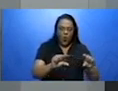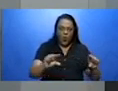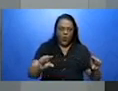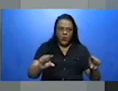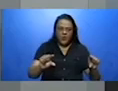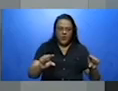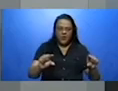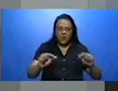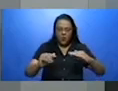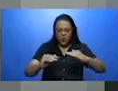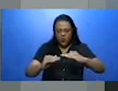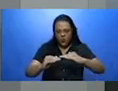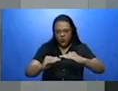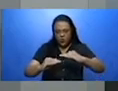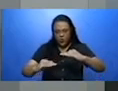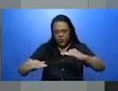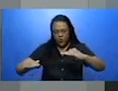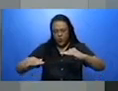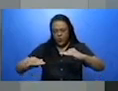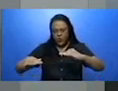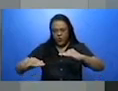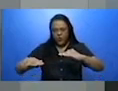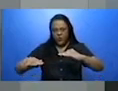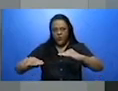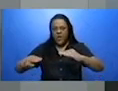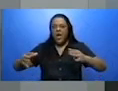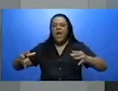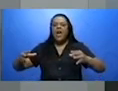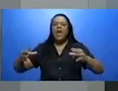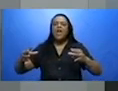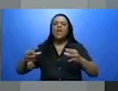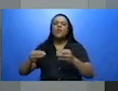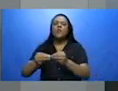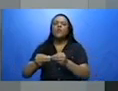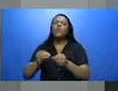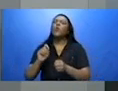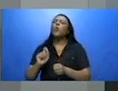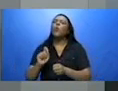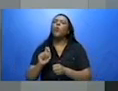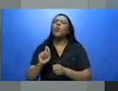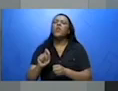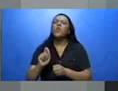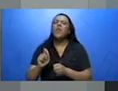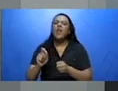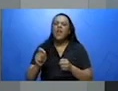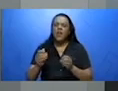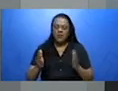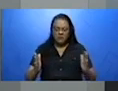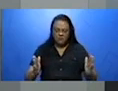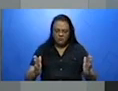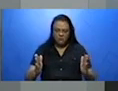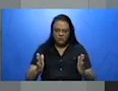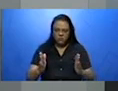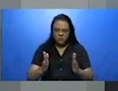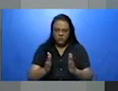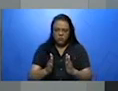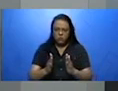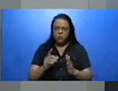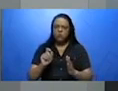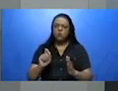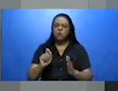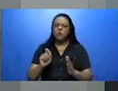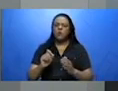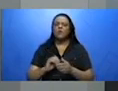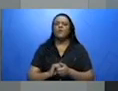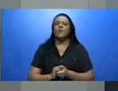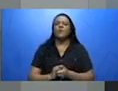Então essa é a primeira parte e depois nós vamos para a segunda. Nessa primeira parte, o que são reduzidas? Bom, se é uma oração subordinada, a gente